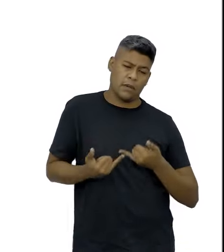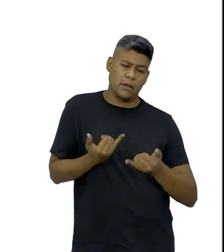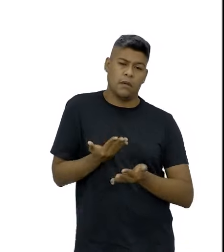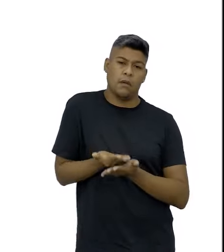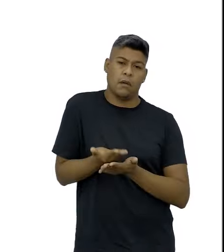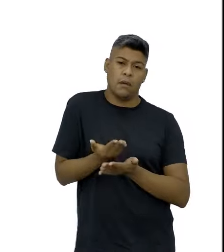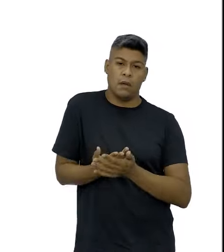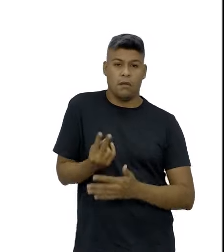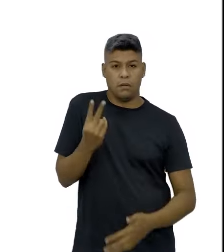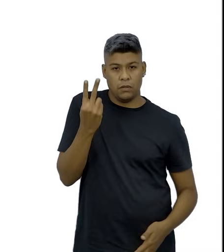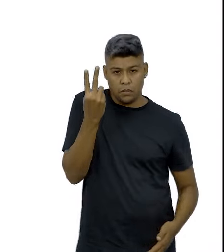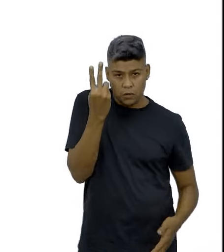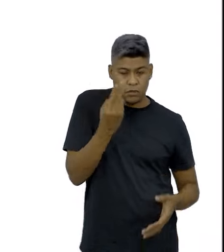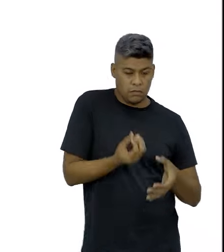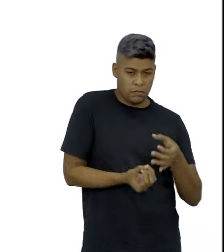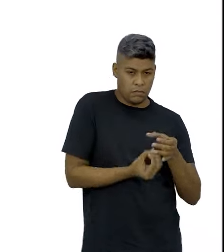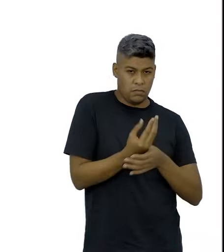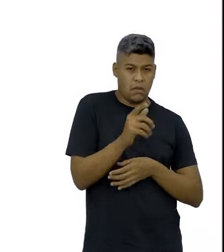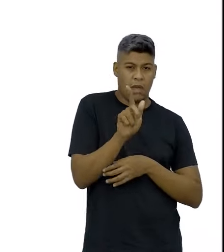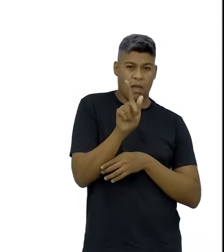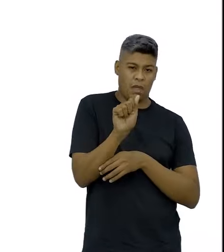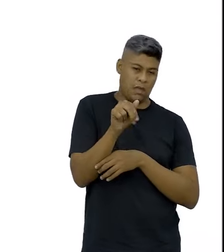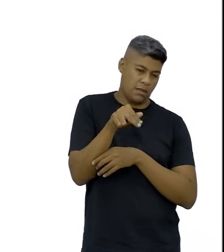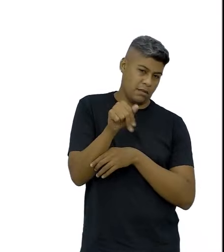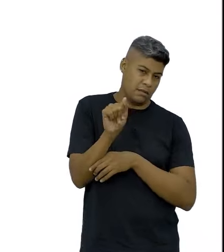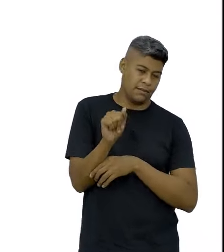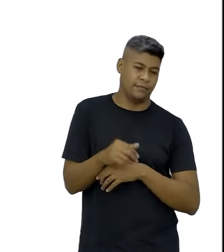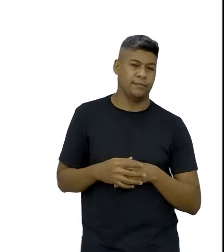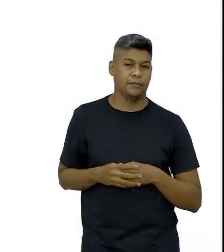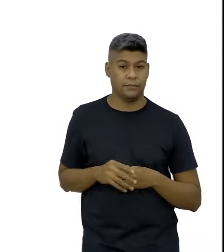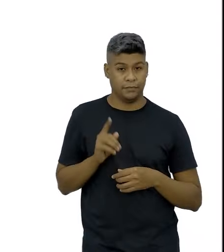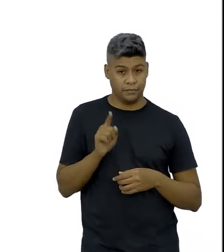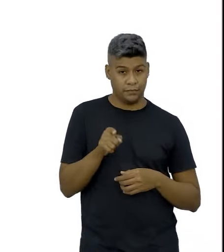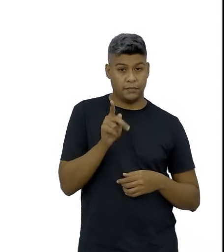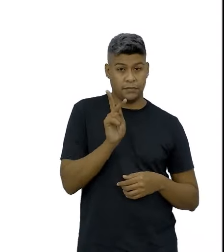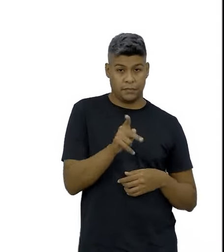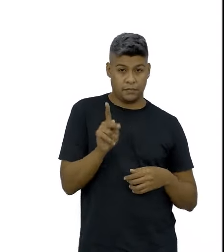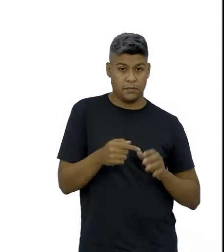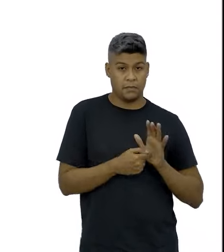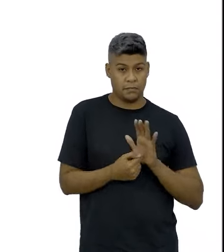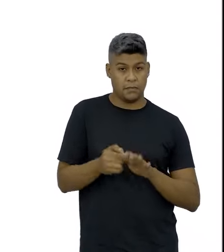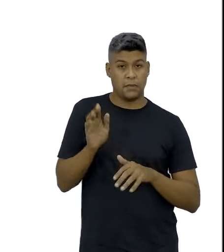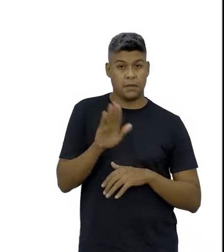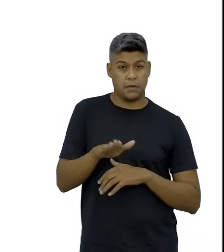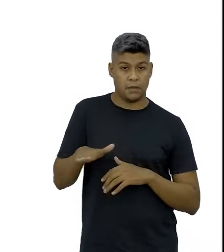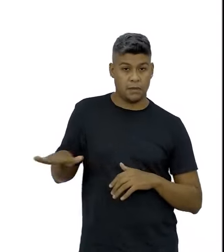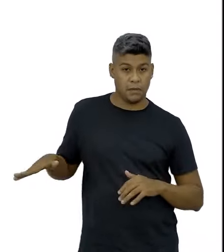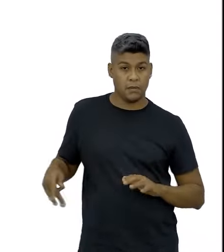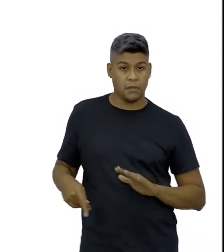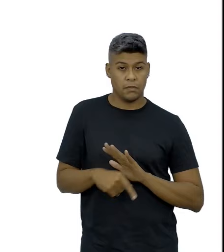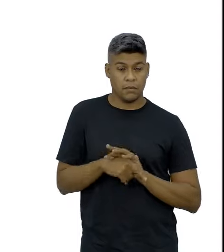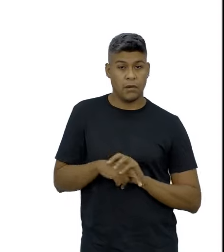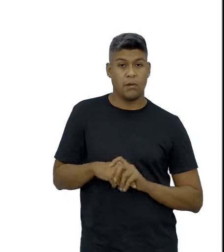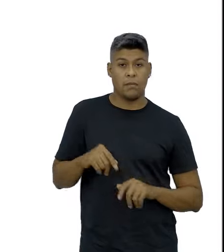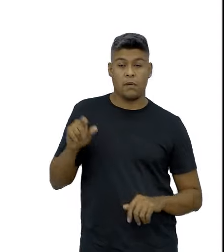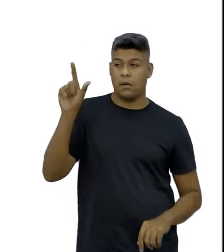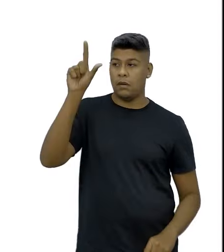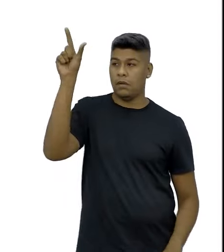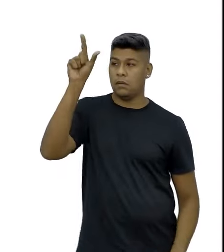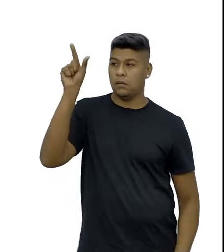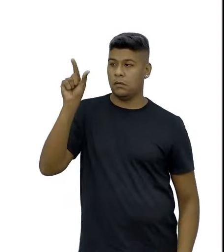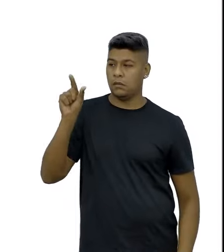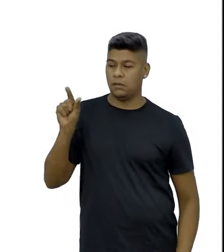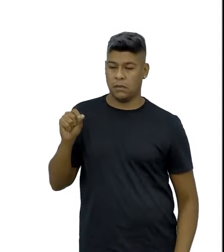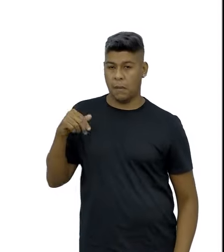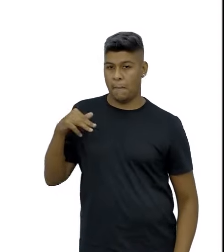2, que era originária de Gana. Quando você, professor, mostra às crianças o mapa do continente africano, indicando